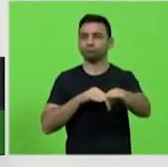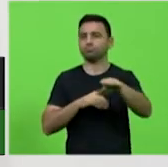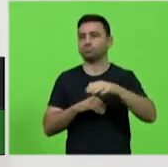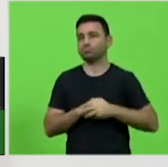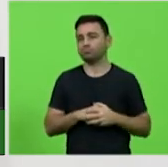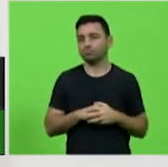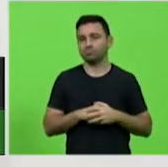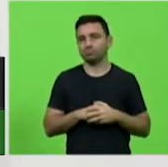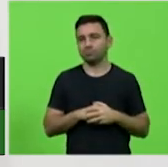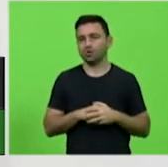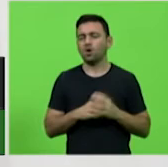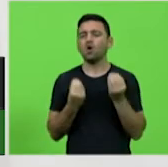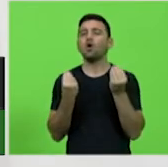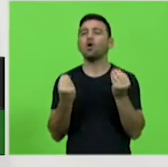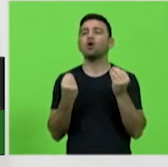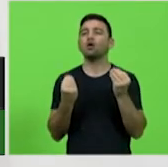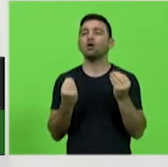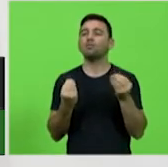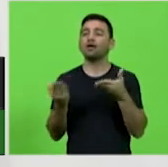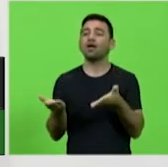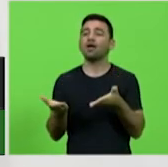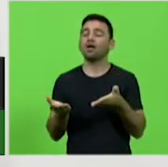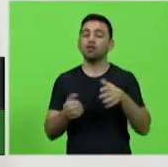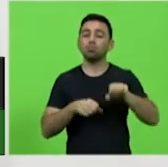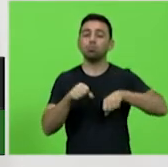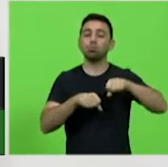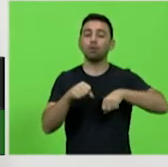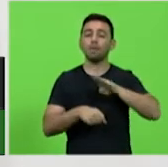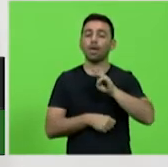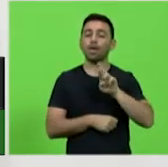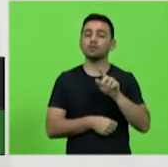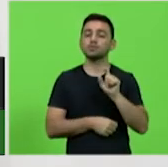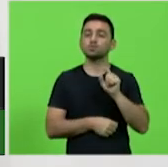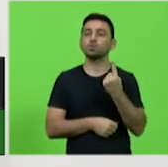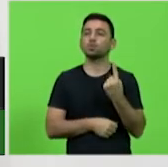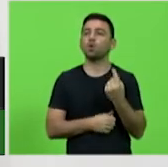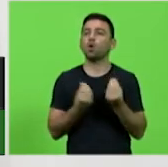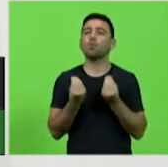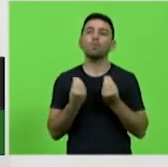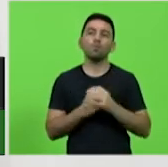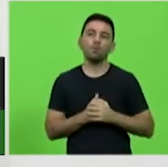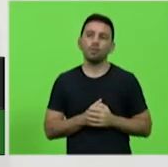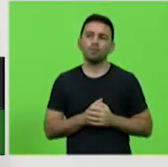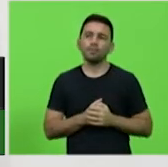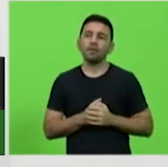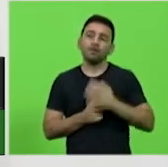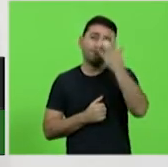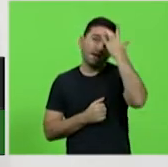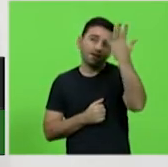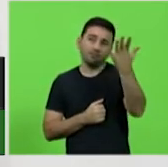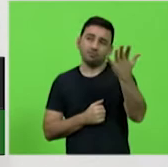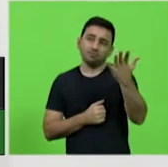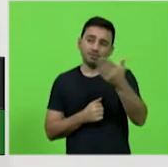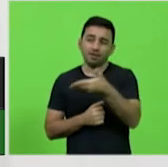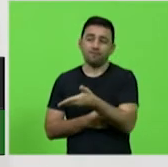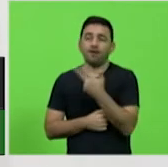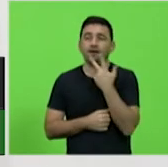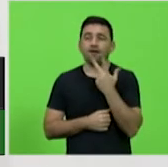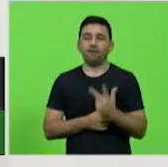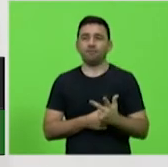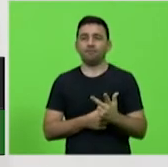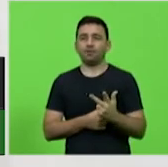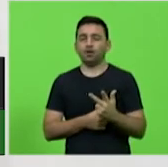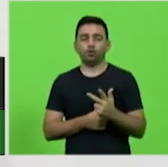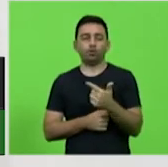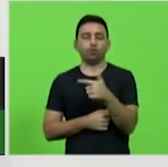fazer para andar na BR-101? É fácil a concessionária dizer: nós